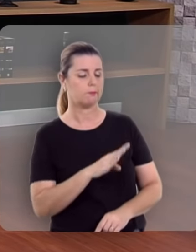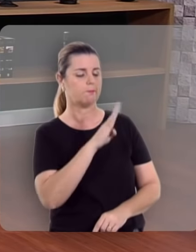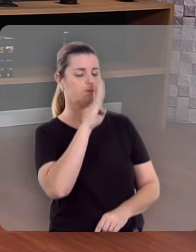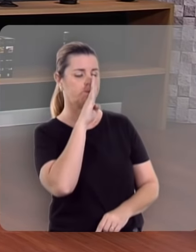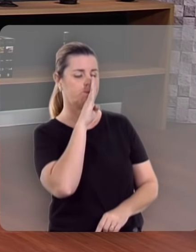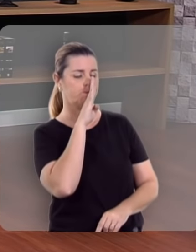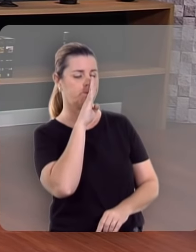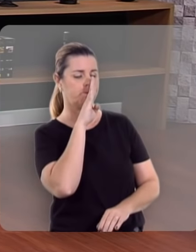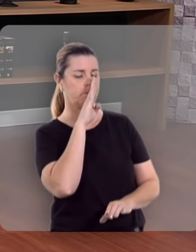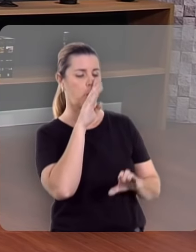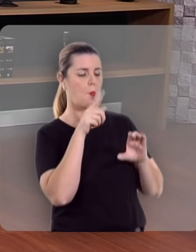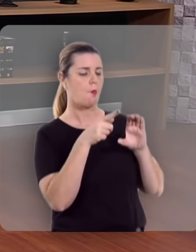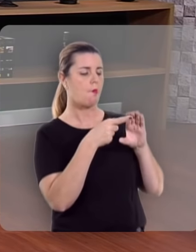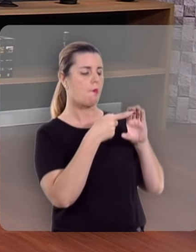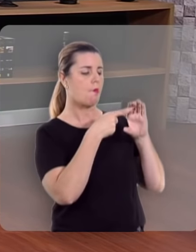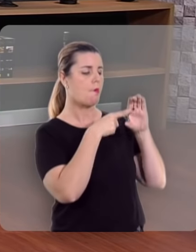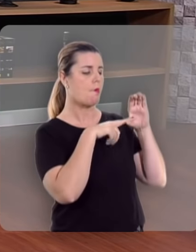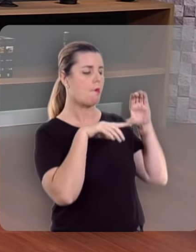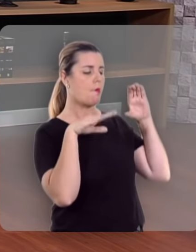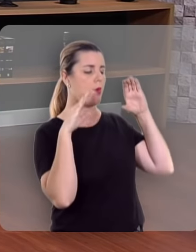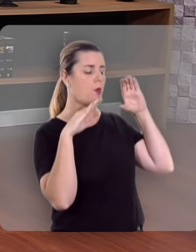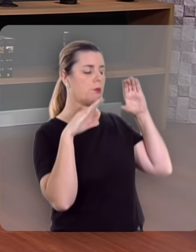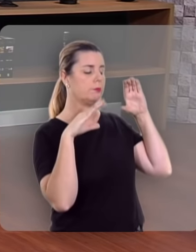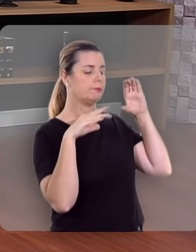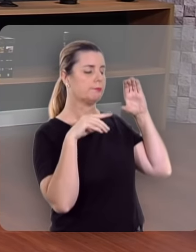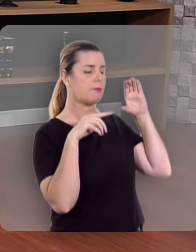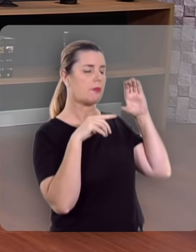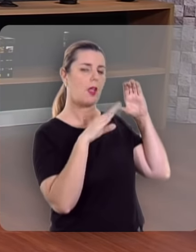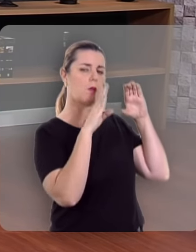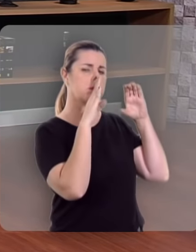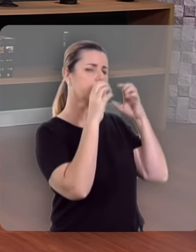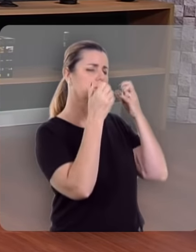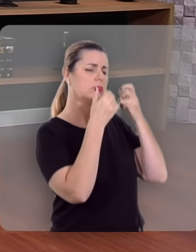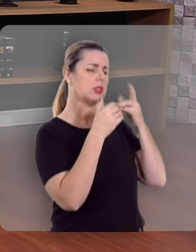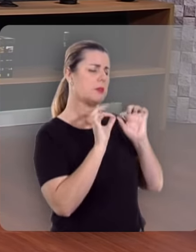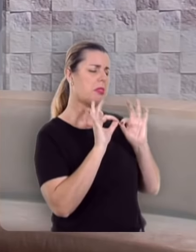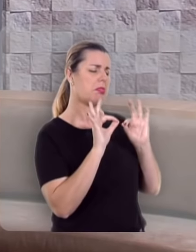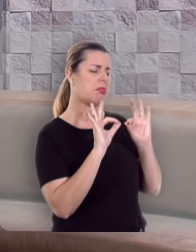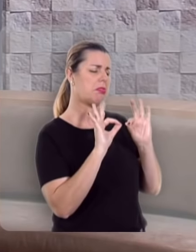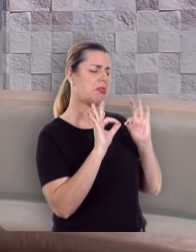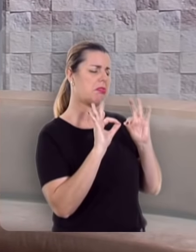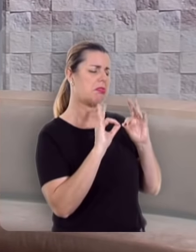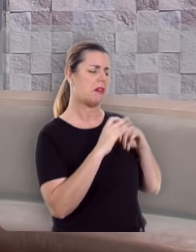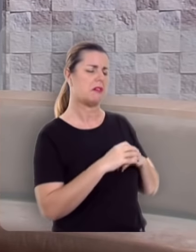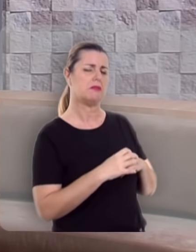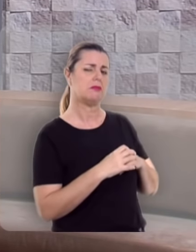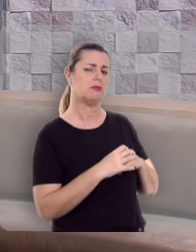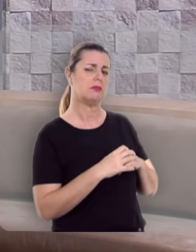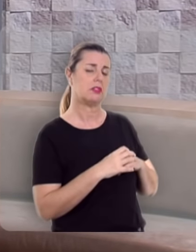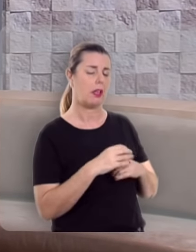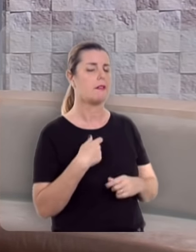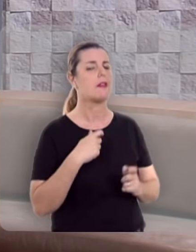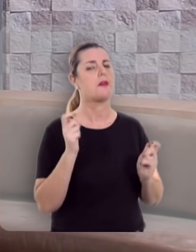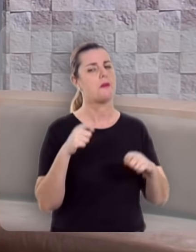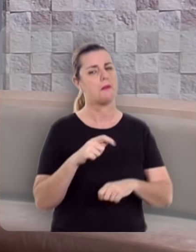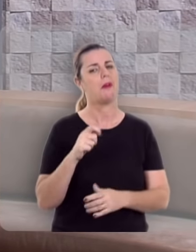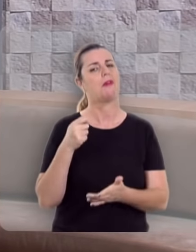34 queixas contra Deus. A resposta de Deus a